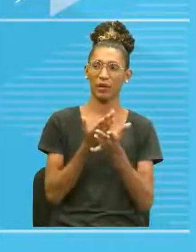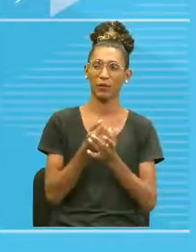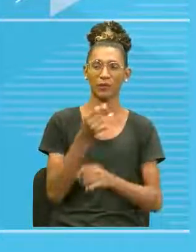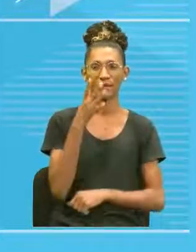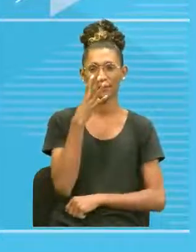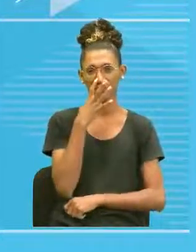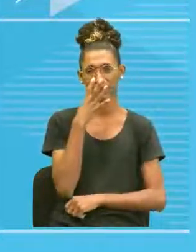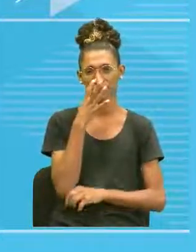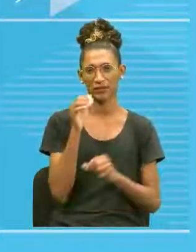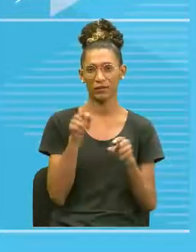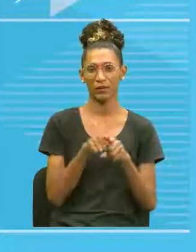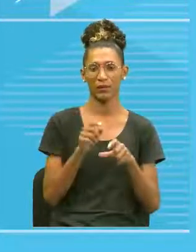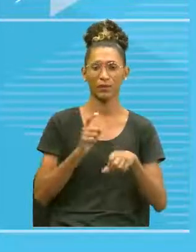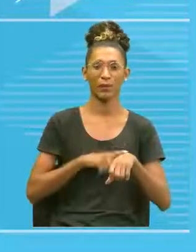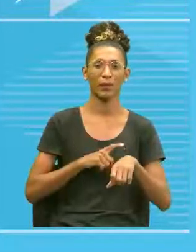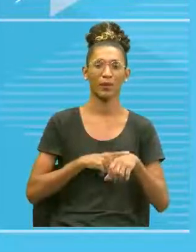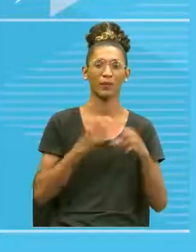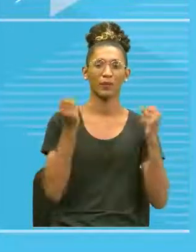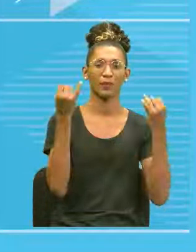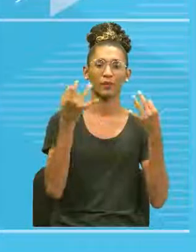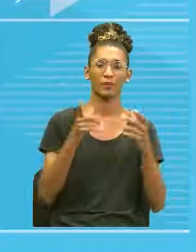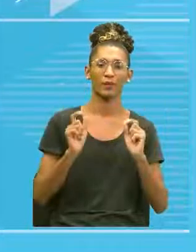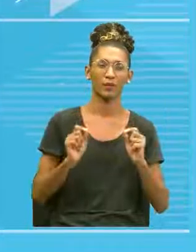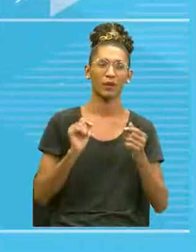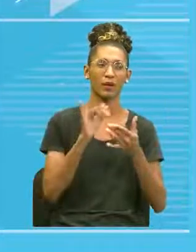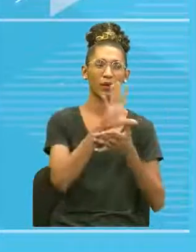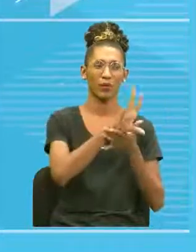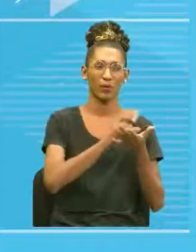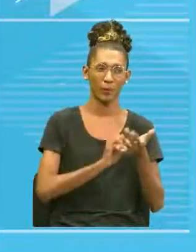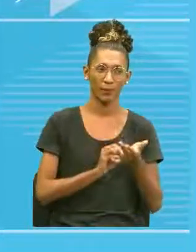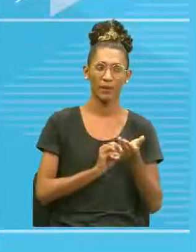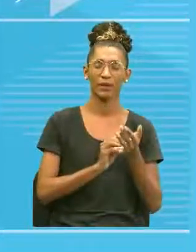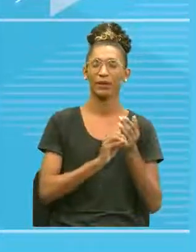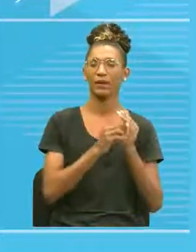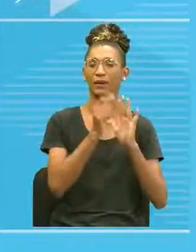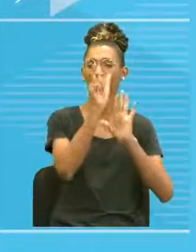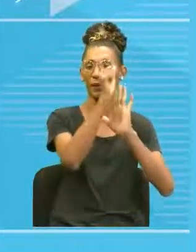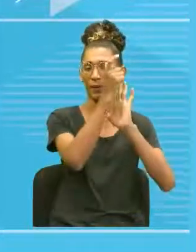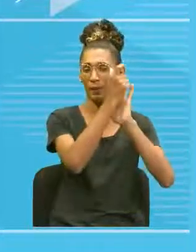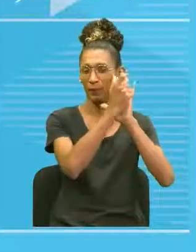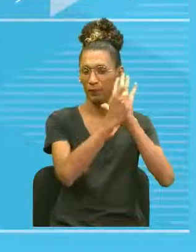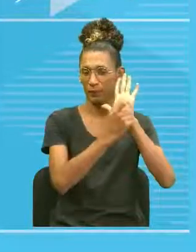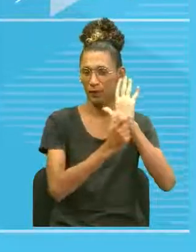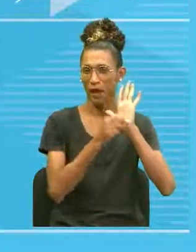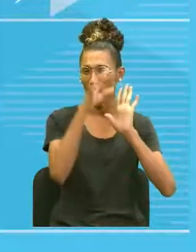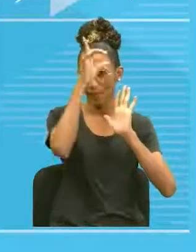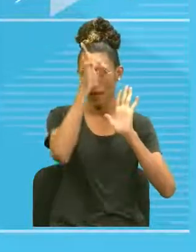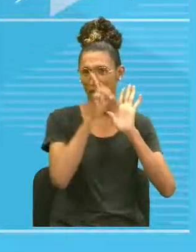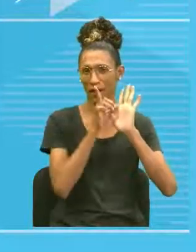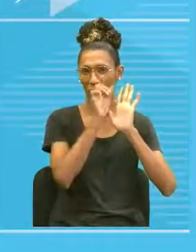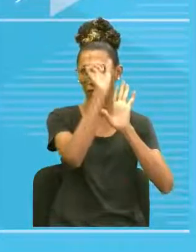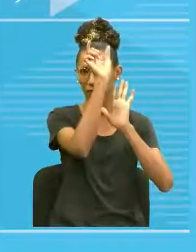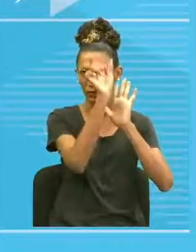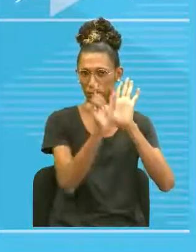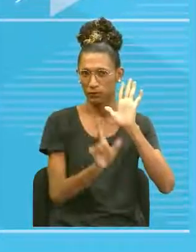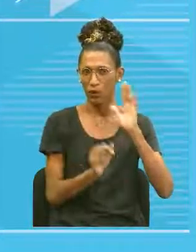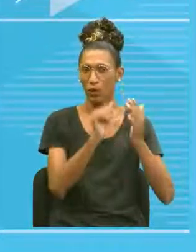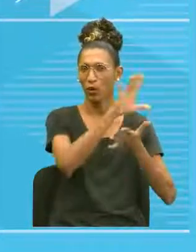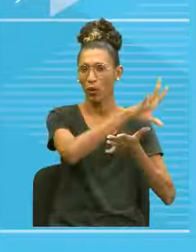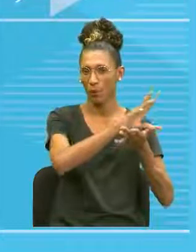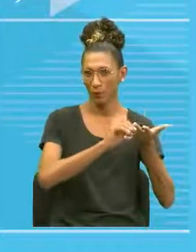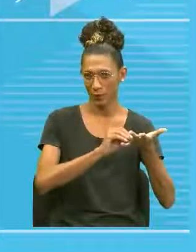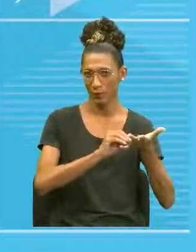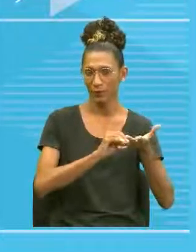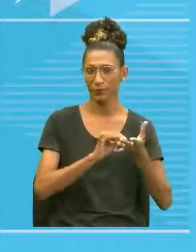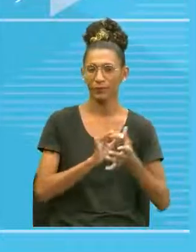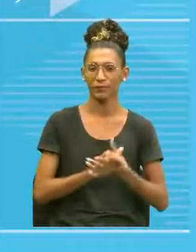né enquanto eu falo anote aí a conjugação do verbo haver Você vai precisar dele já já para a responder